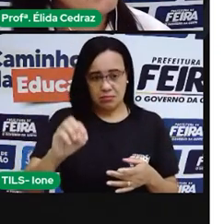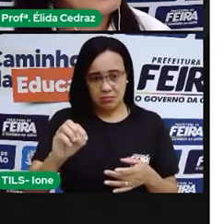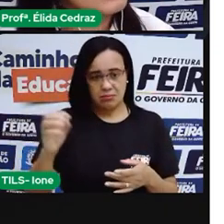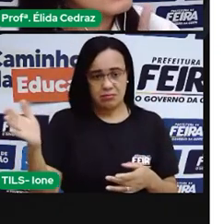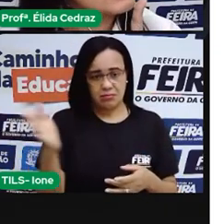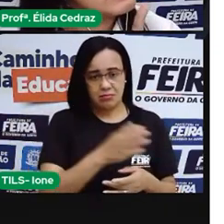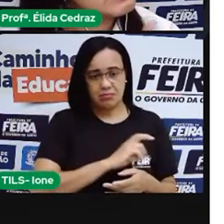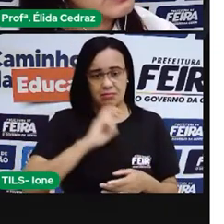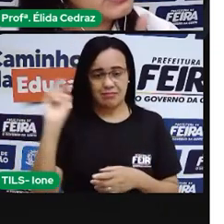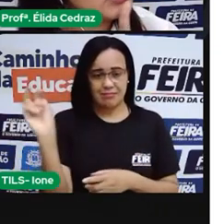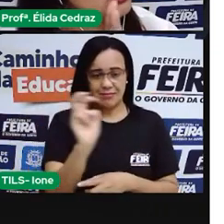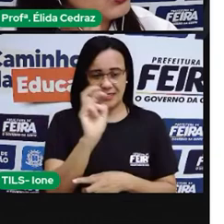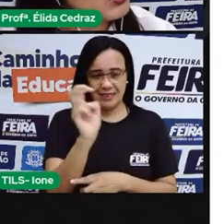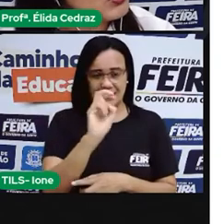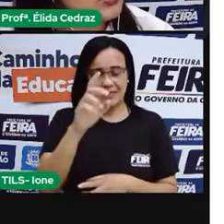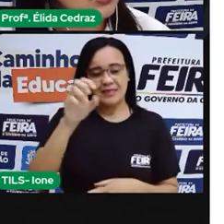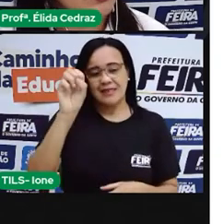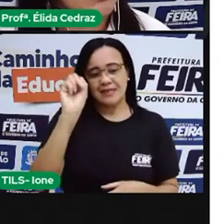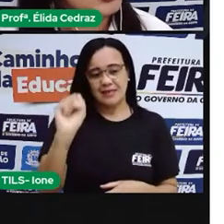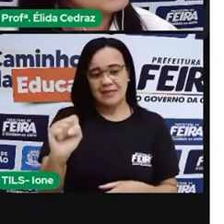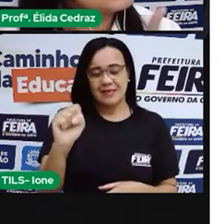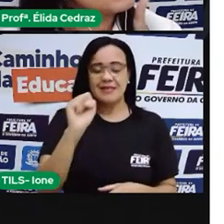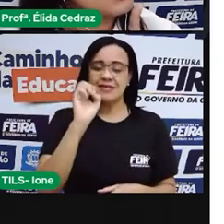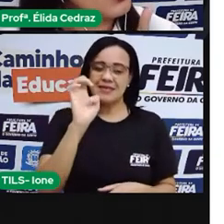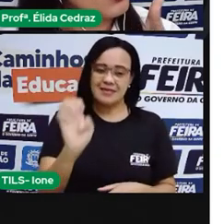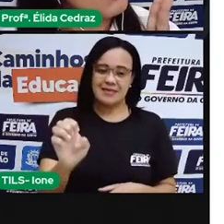serpente, sinos,